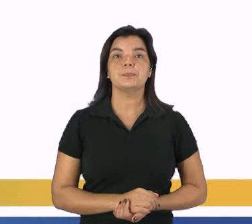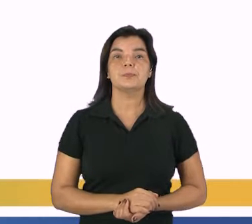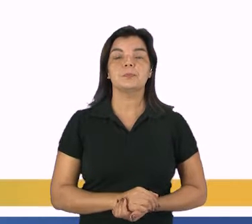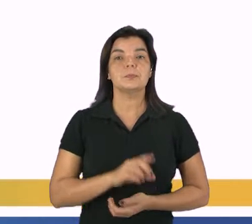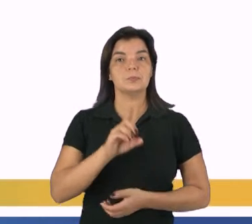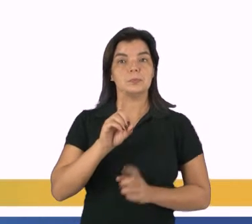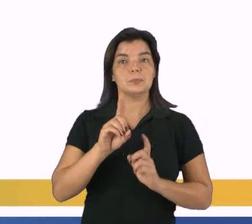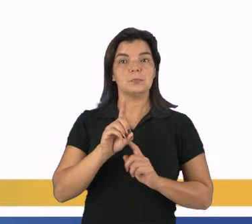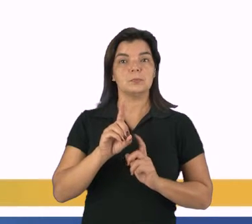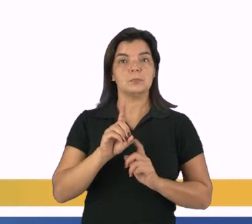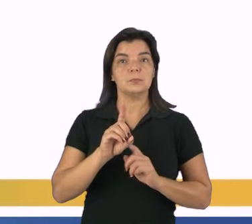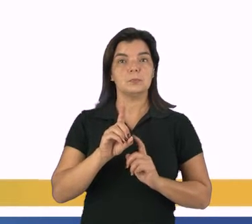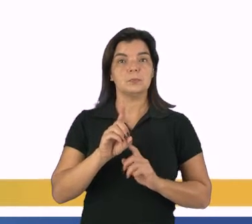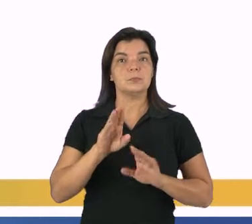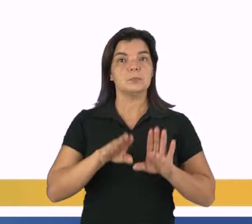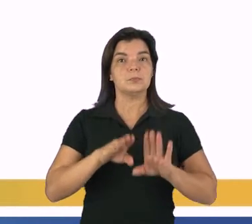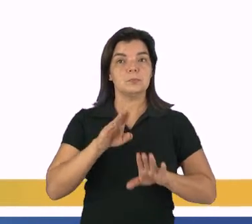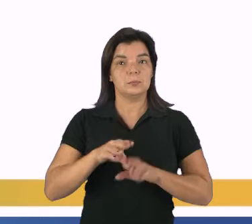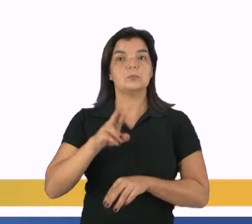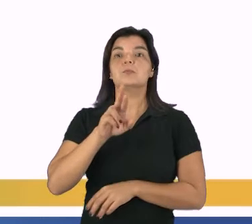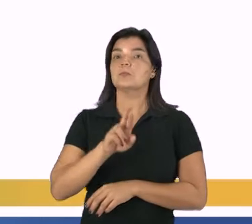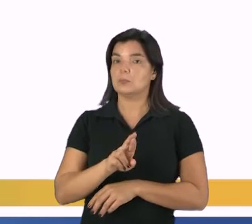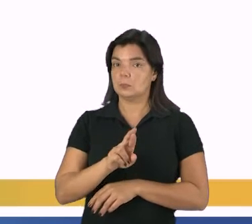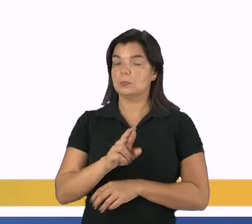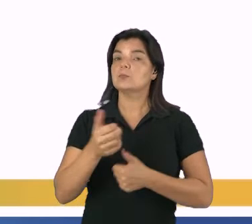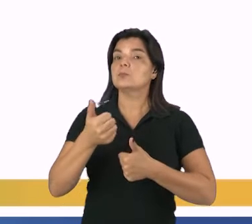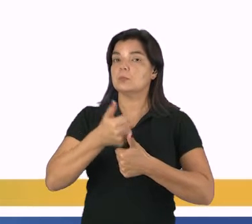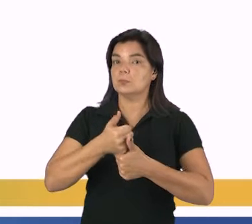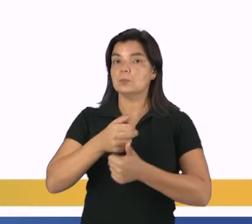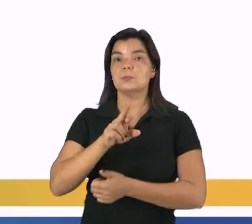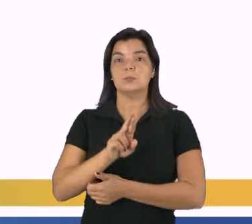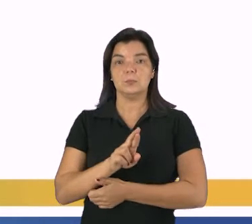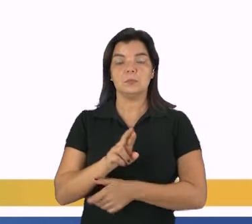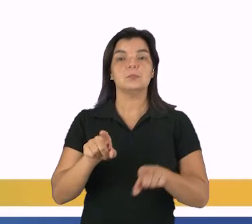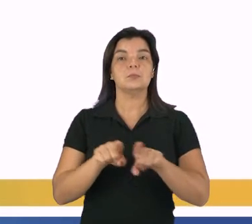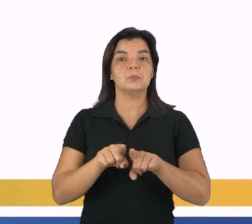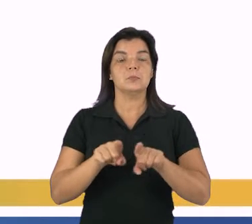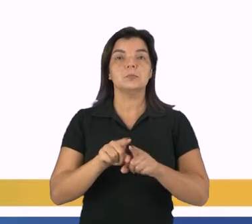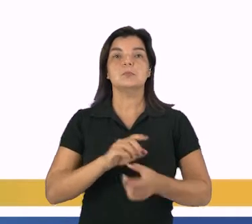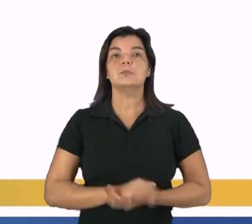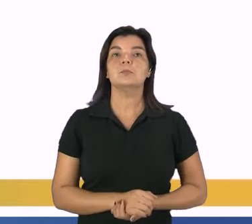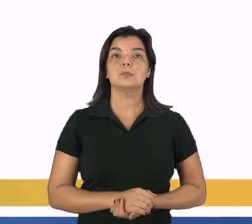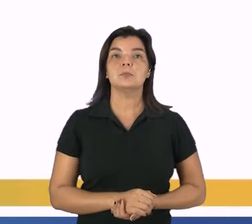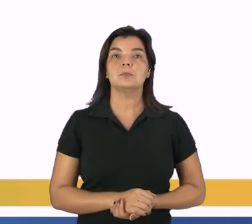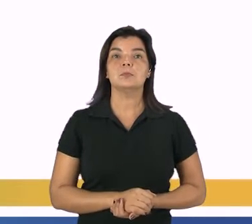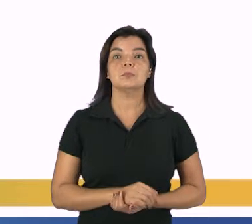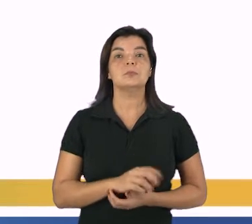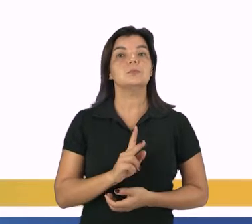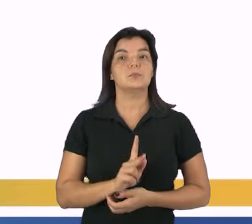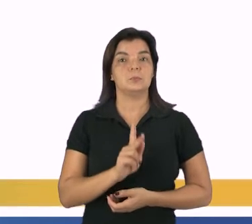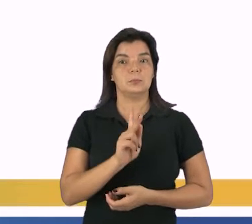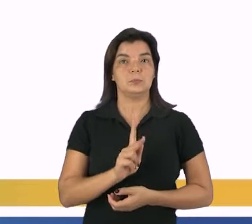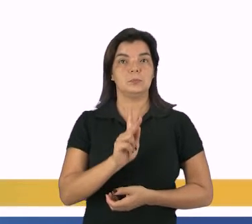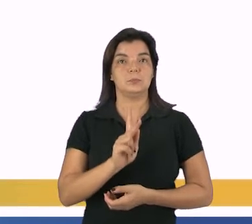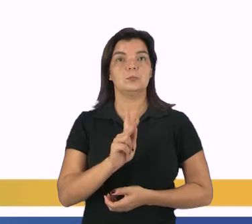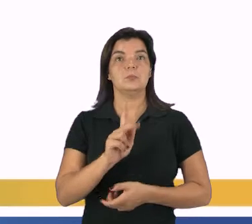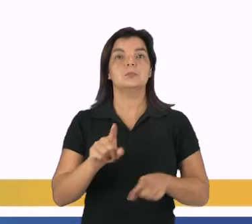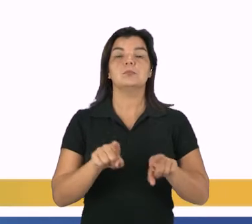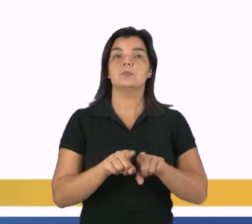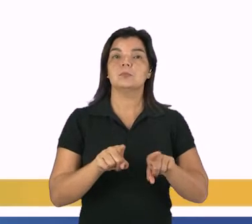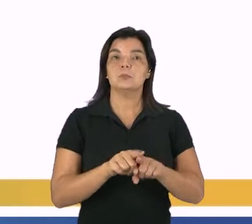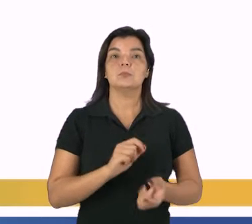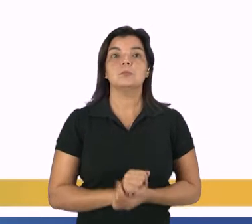A constante, né, a constante que aparece na equação, vezes a carga 1 e a carga 2, ou pode